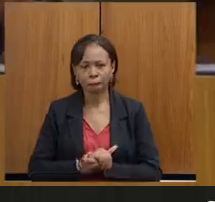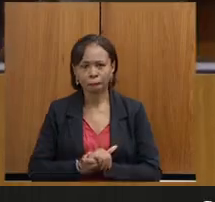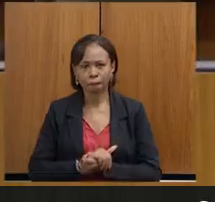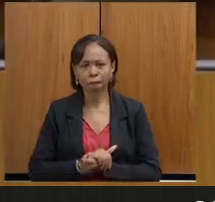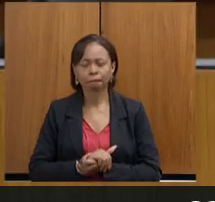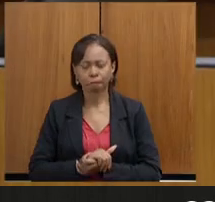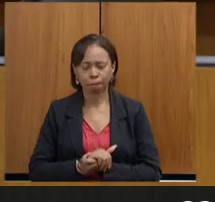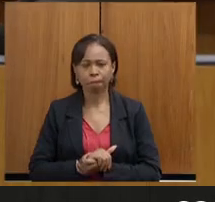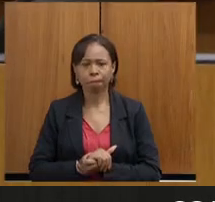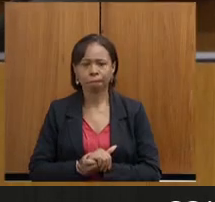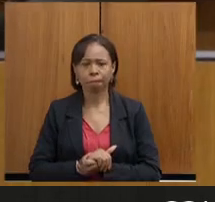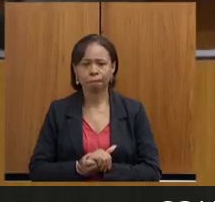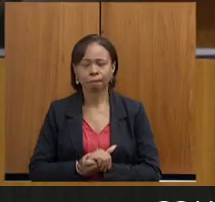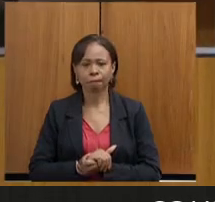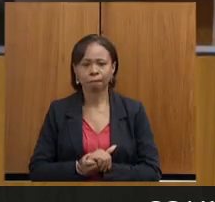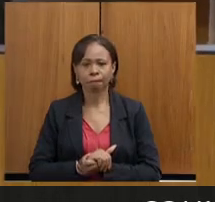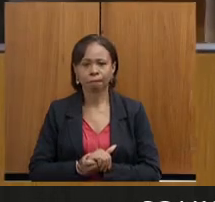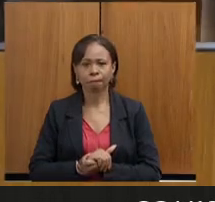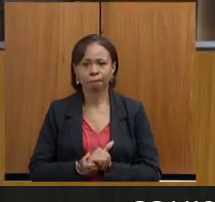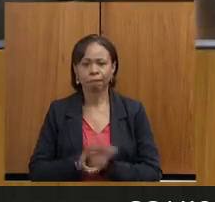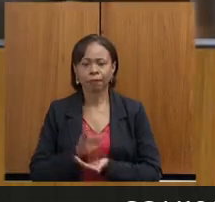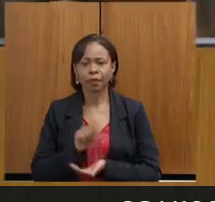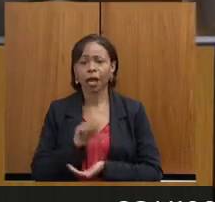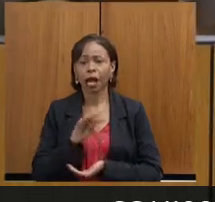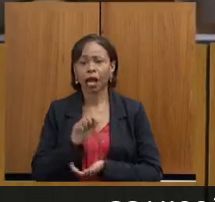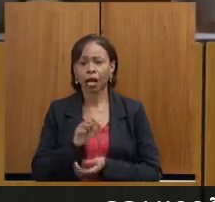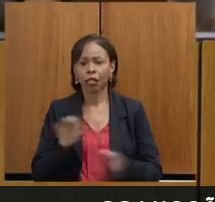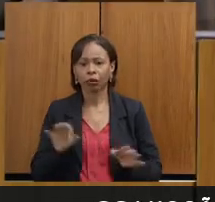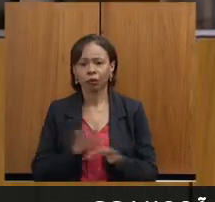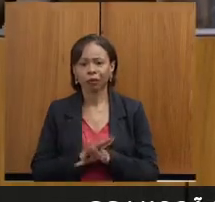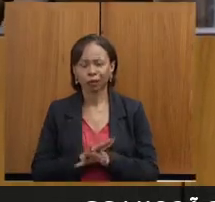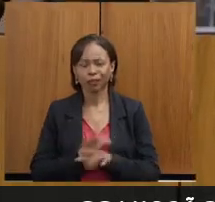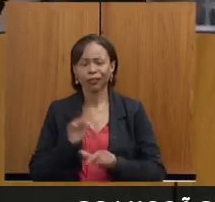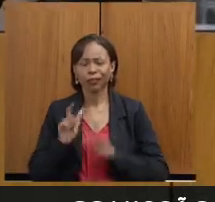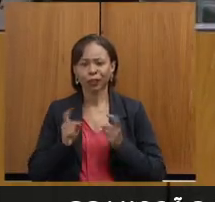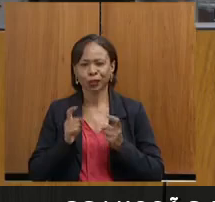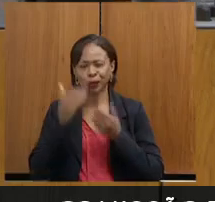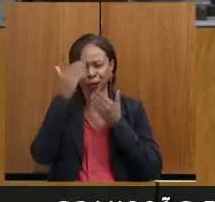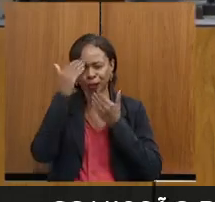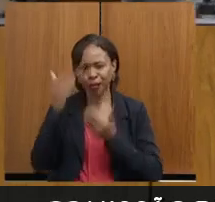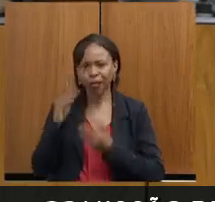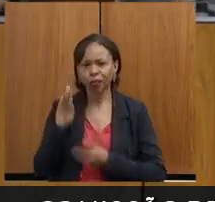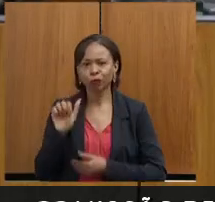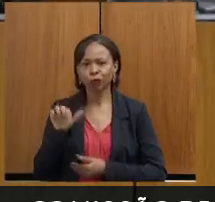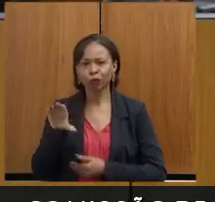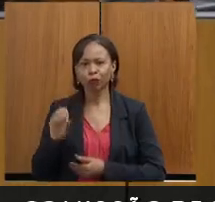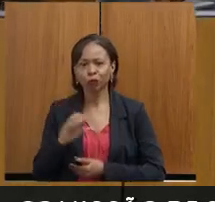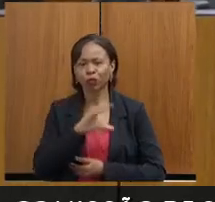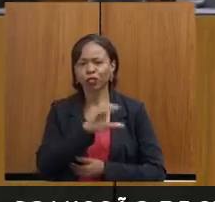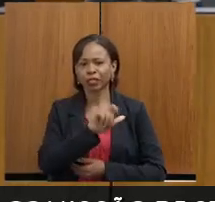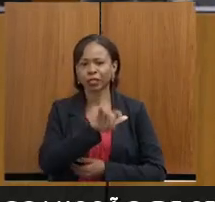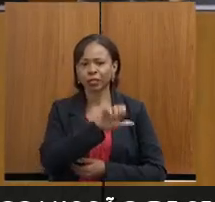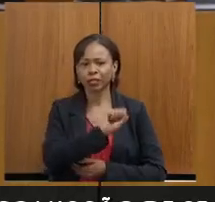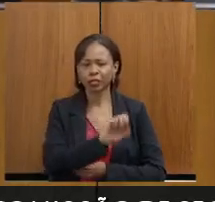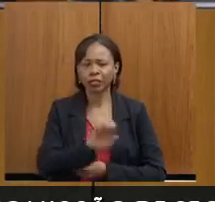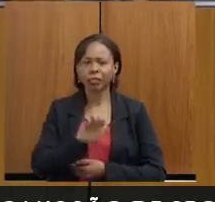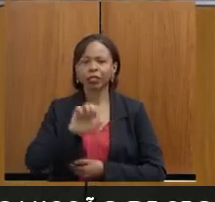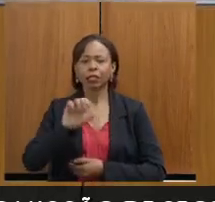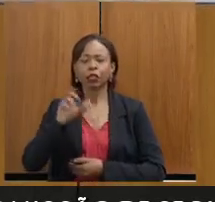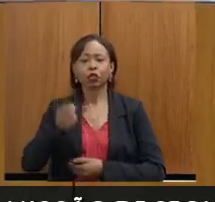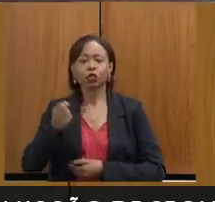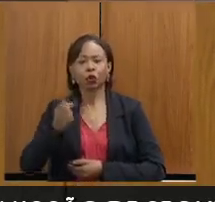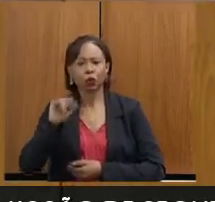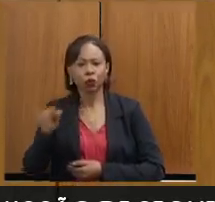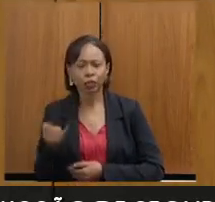O que determina a lavratura da ata esse é o nosso trabalho obrigado a deputado Bruno e deputado a serviço da viola Deputado João Leite